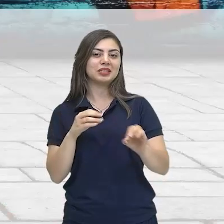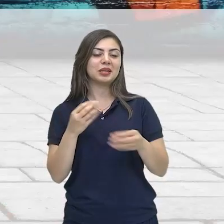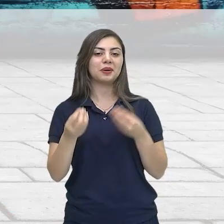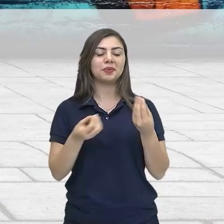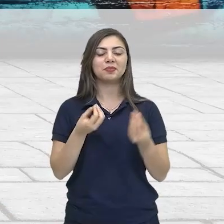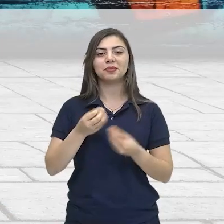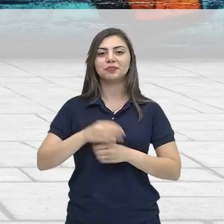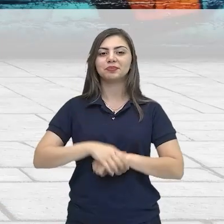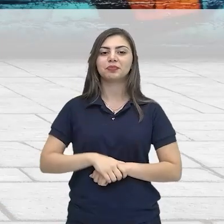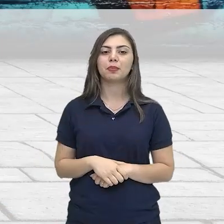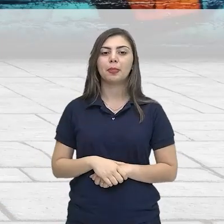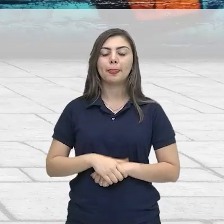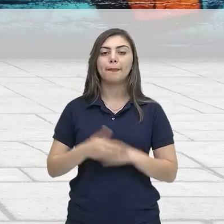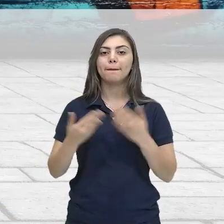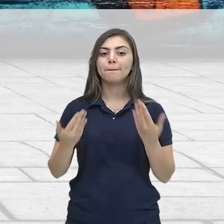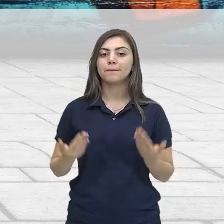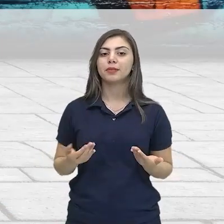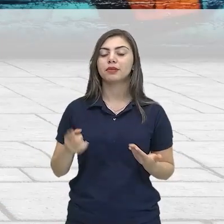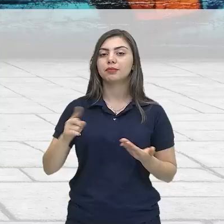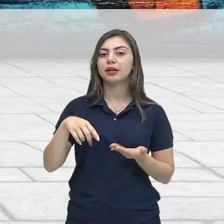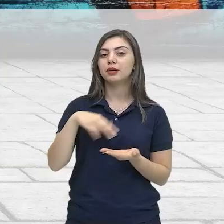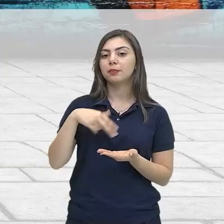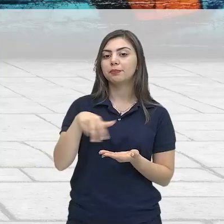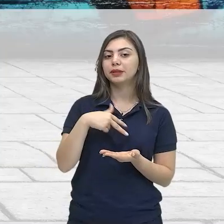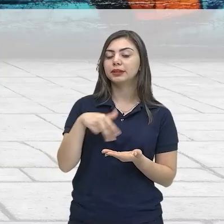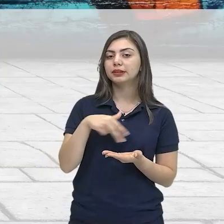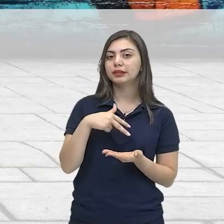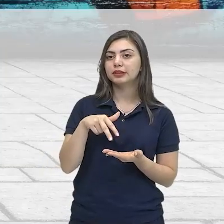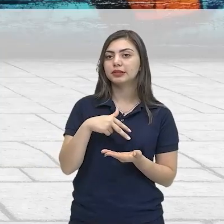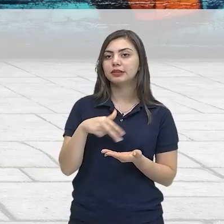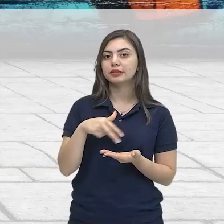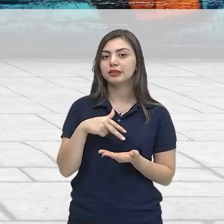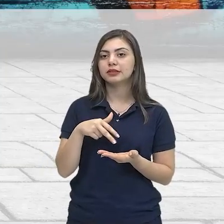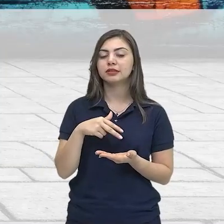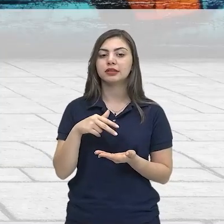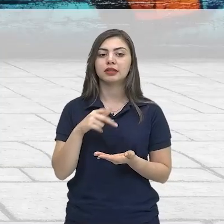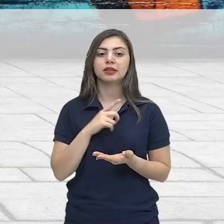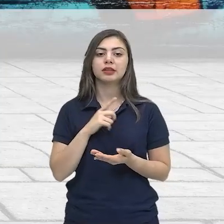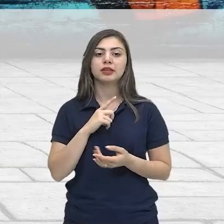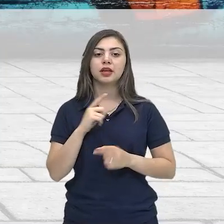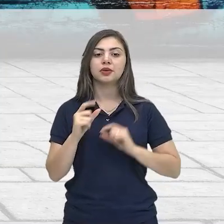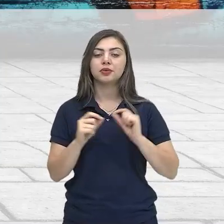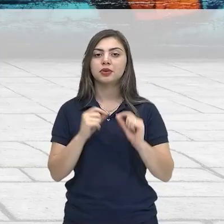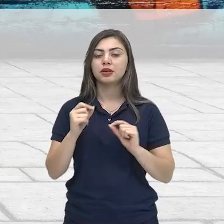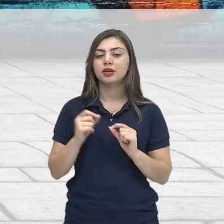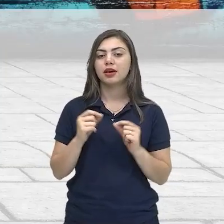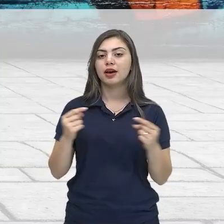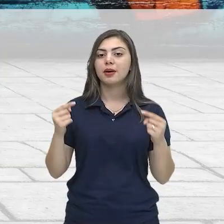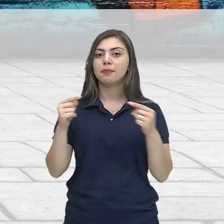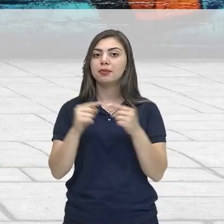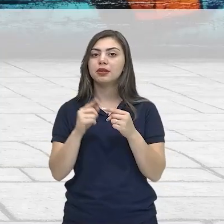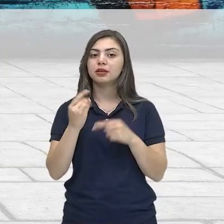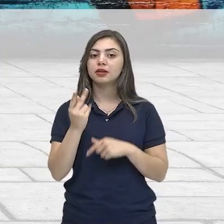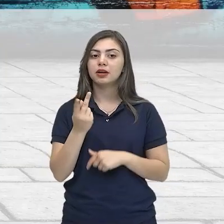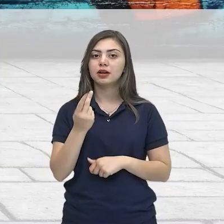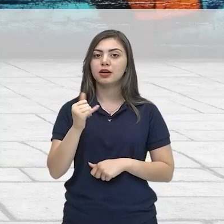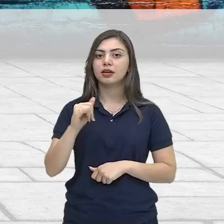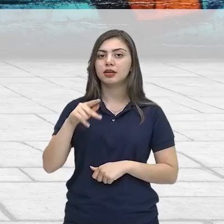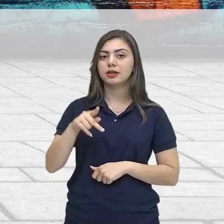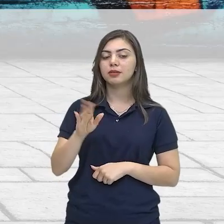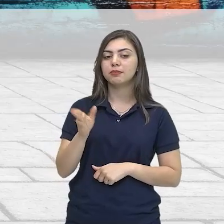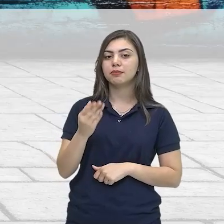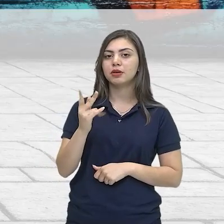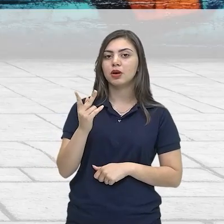mais que um derivado da music, que é da música hip hop. A essência principal que hoje a gente vai aprender